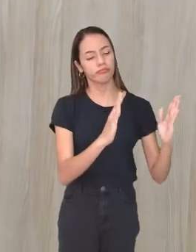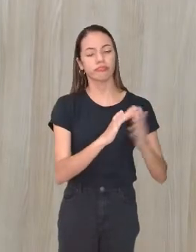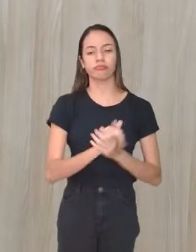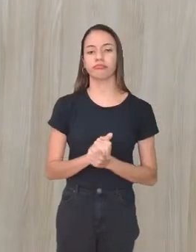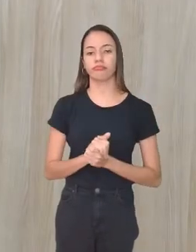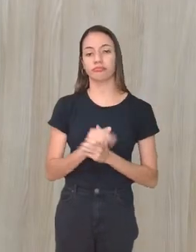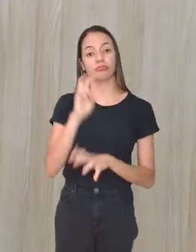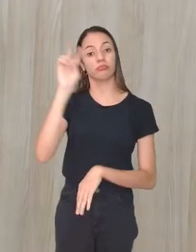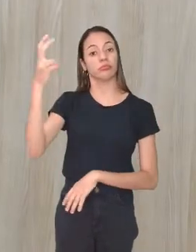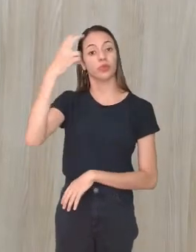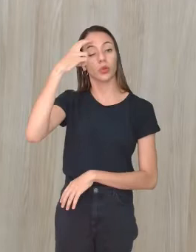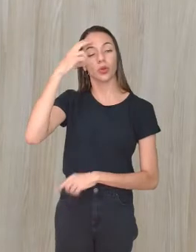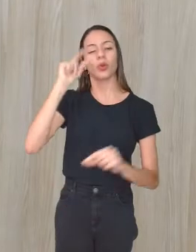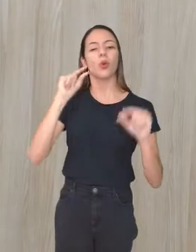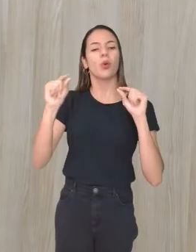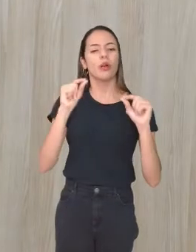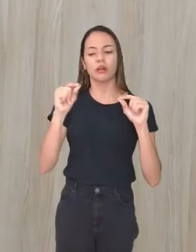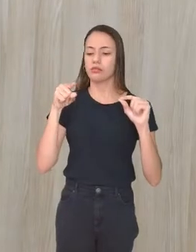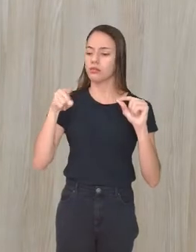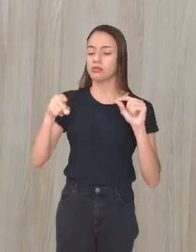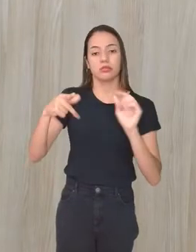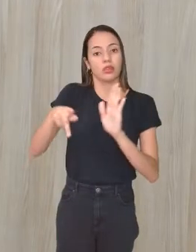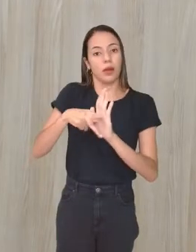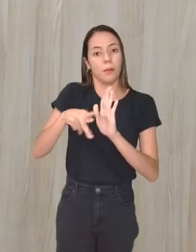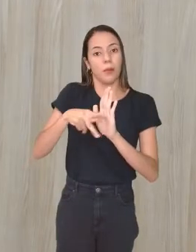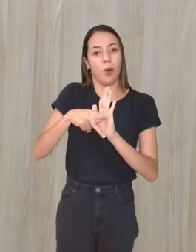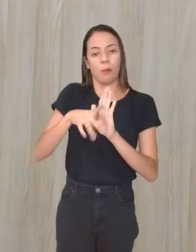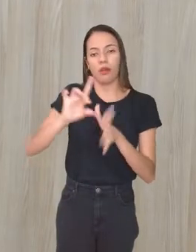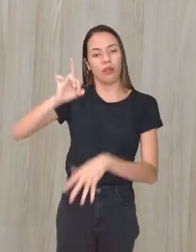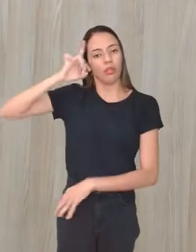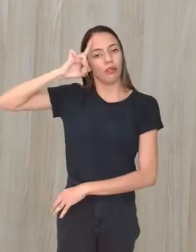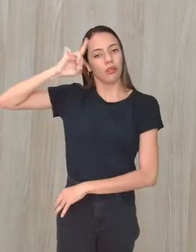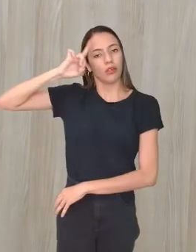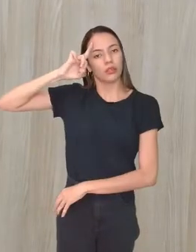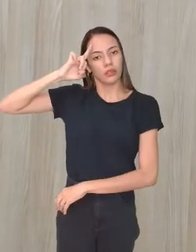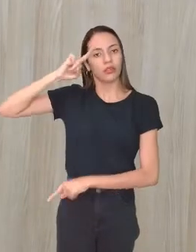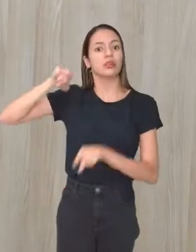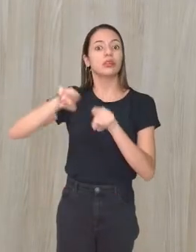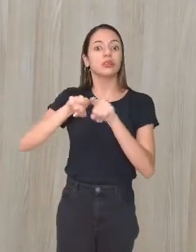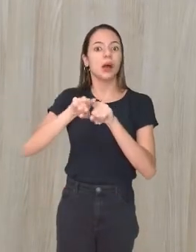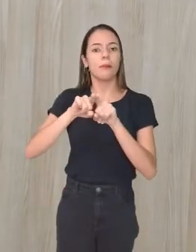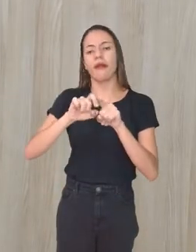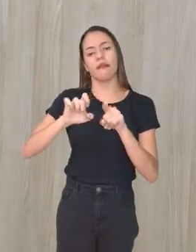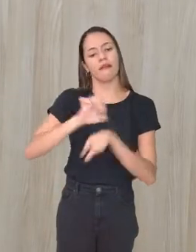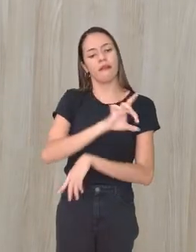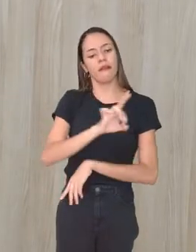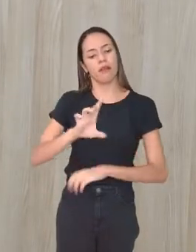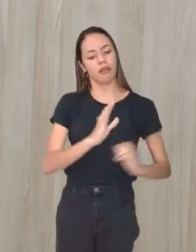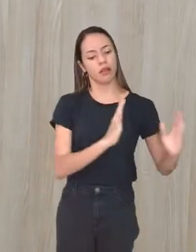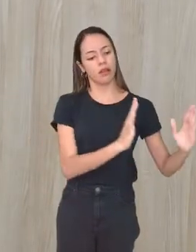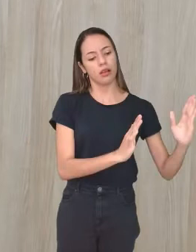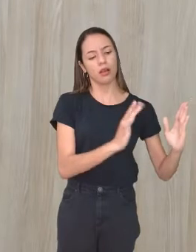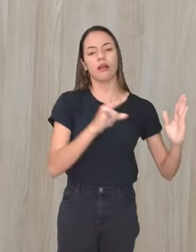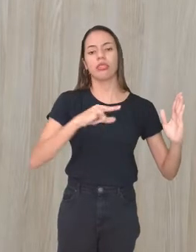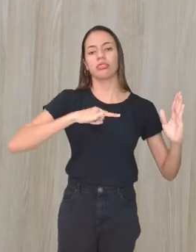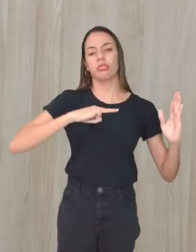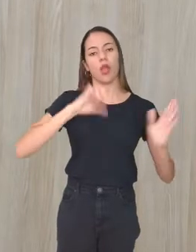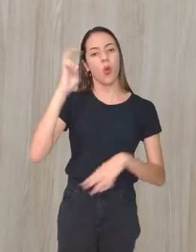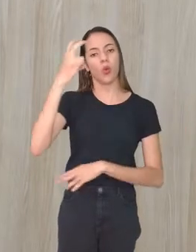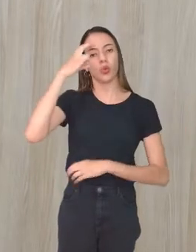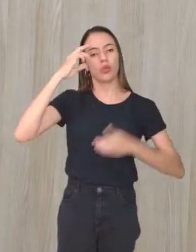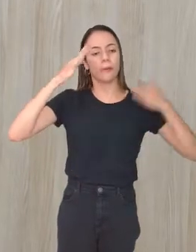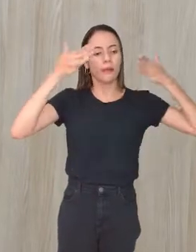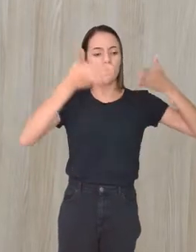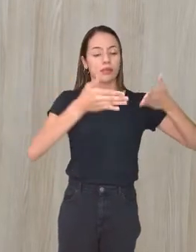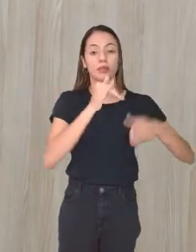em cultura é falar que ela faz parte, sim, do nosso dia a dia e que cada época vai ter ainda a sua cultura específica. Muito